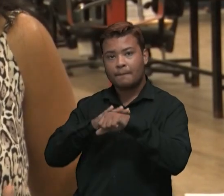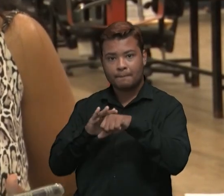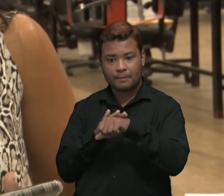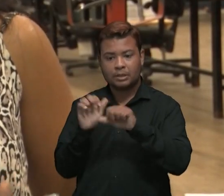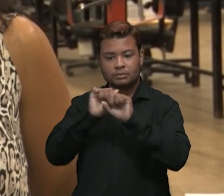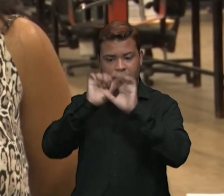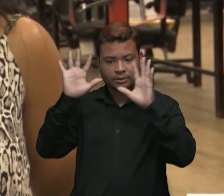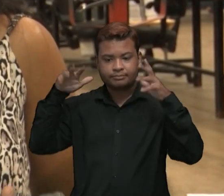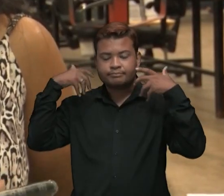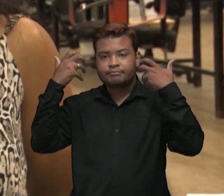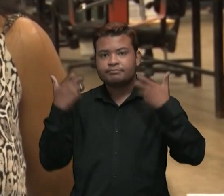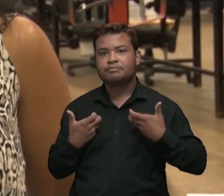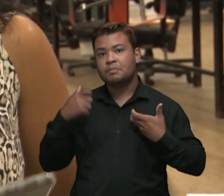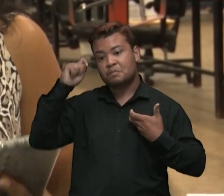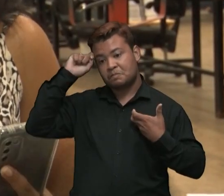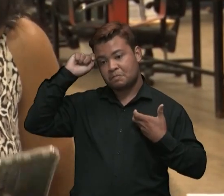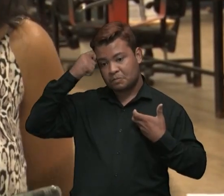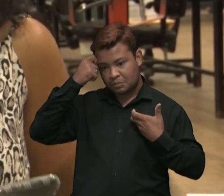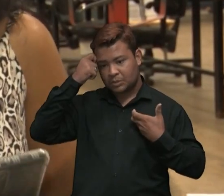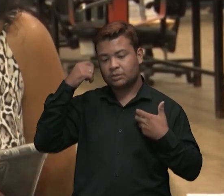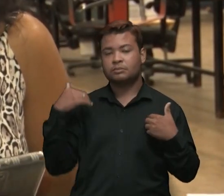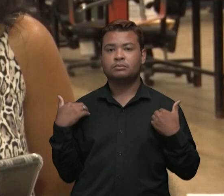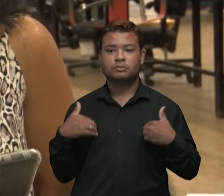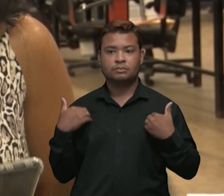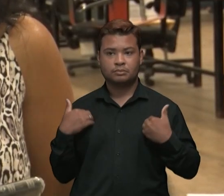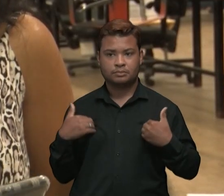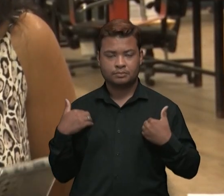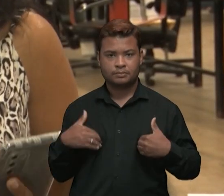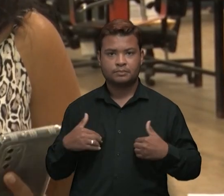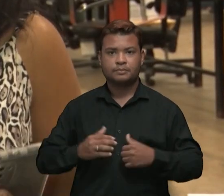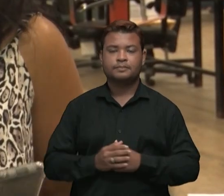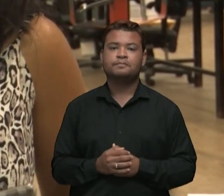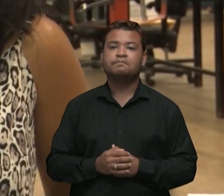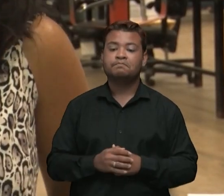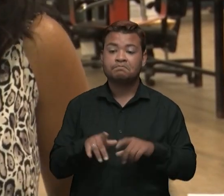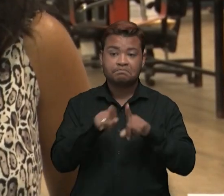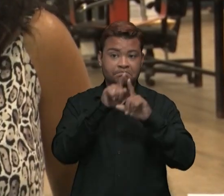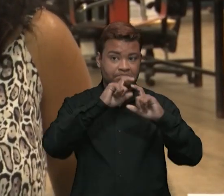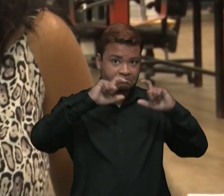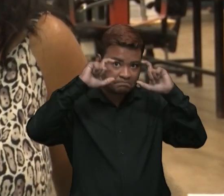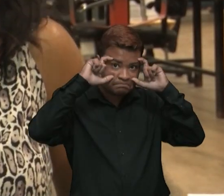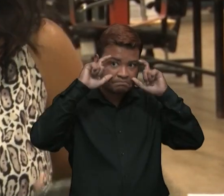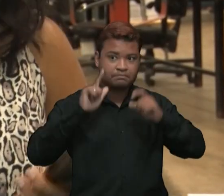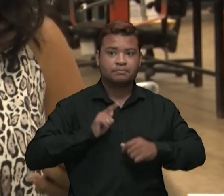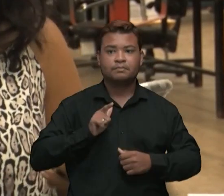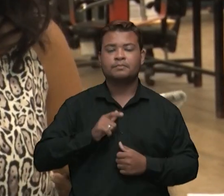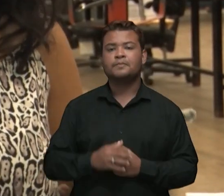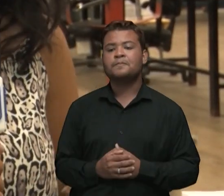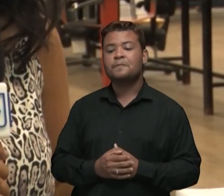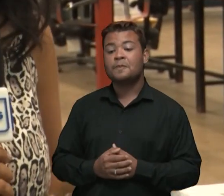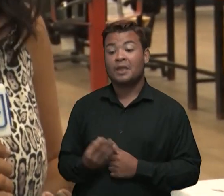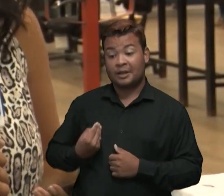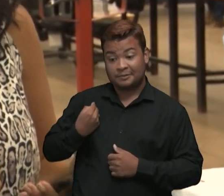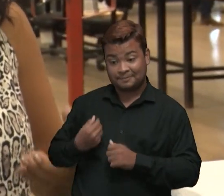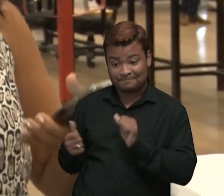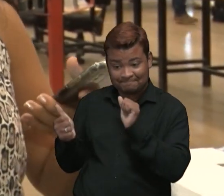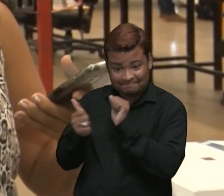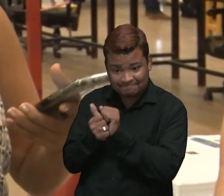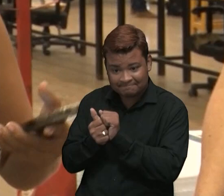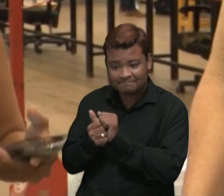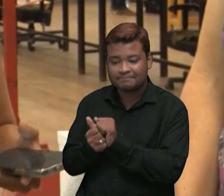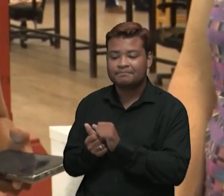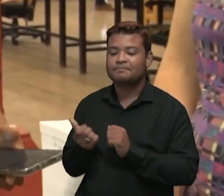clara, tenho cabelos pretos, cacheados, logo abaixo dos ombros e uso óculos. E aqui comigo tá